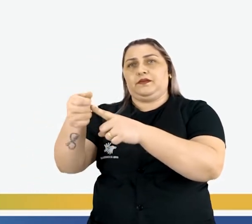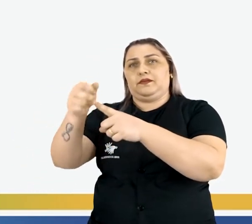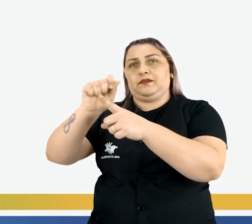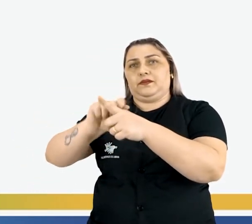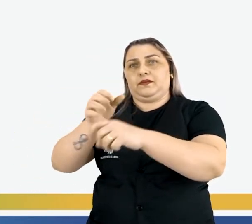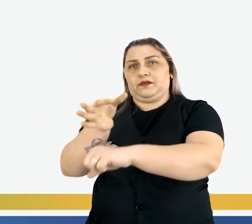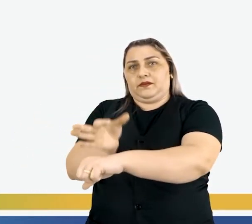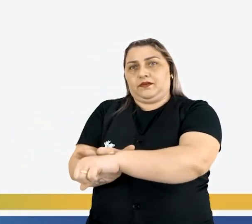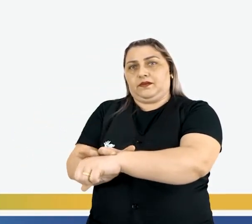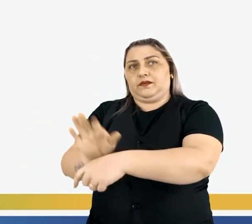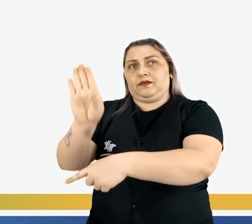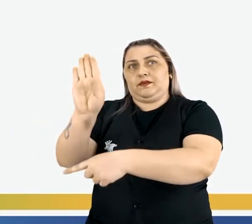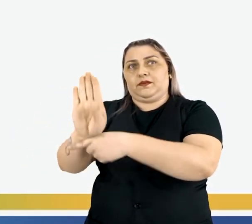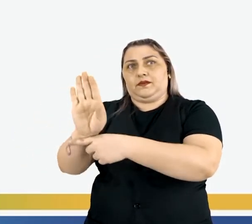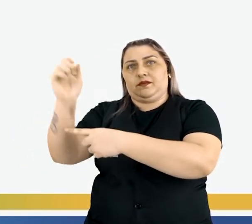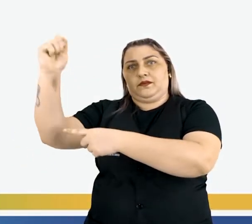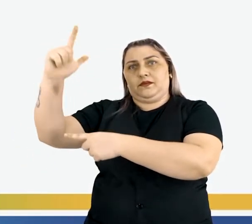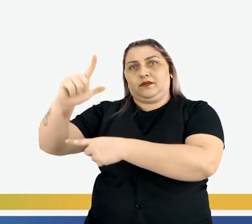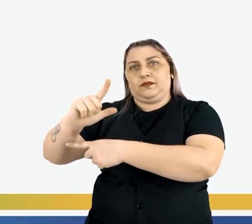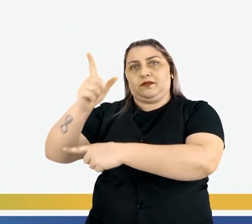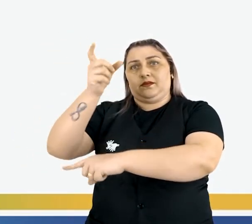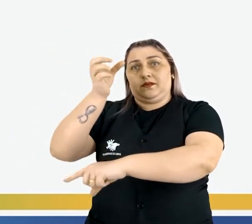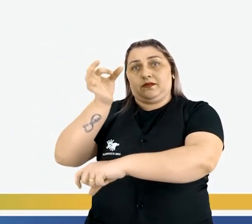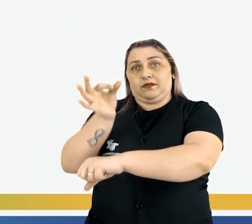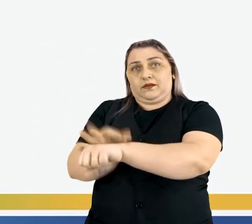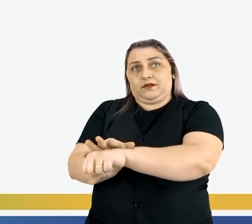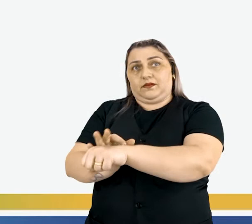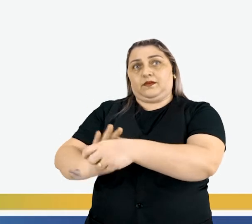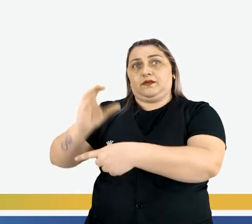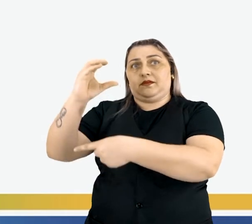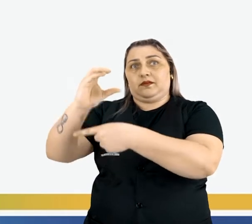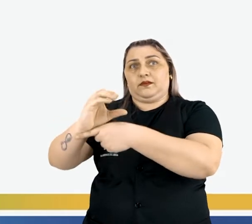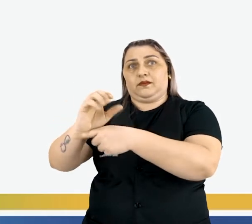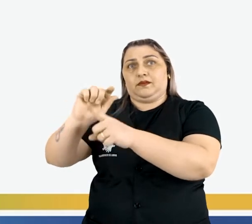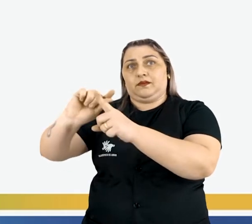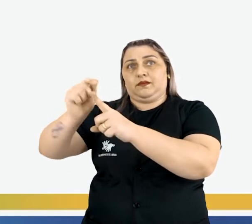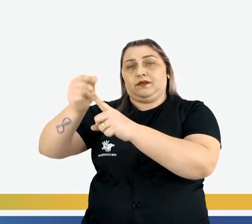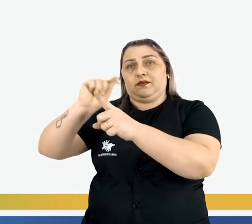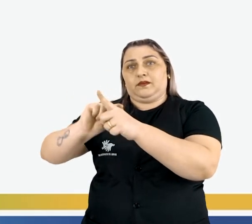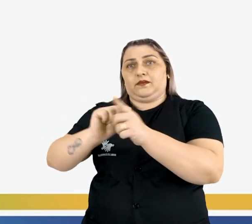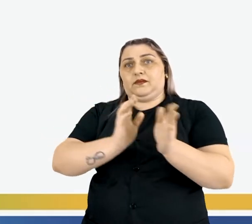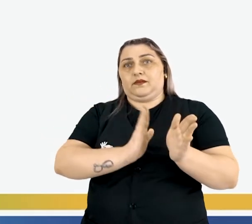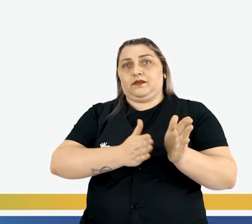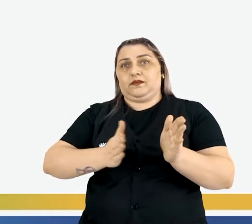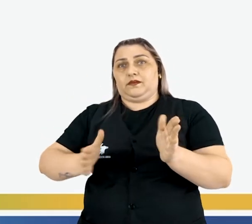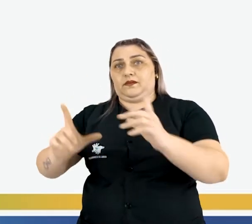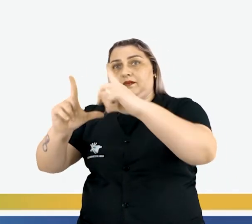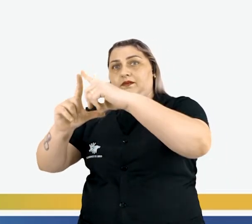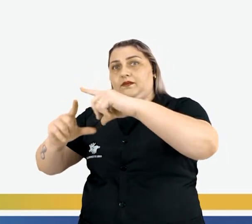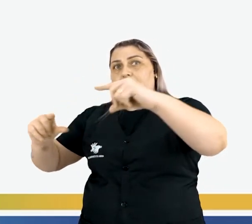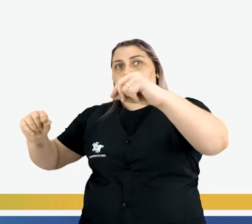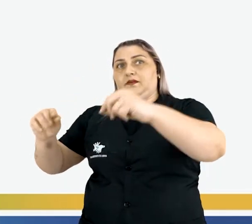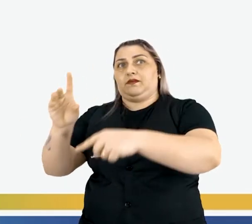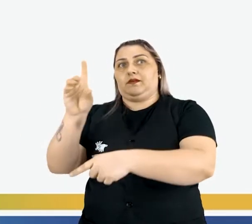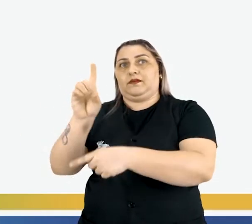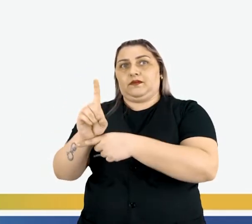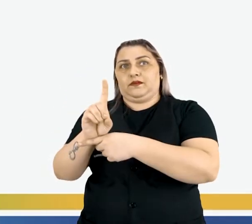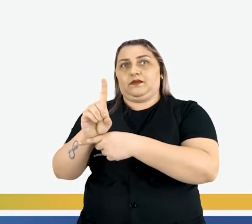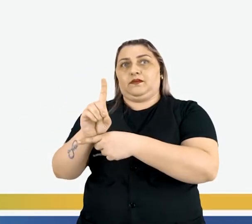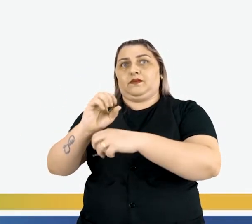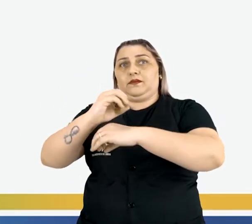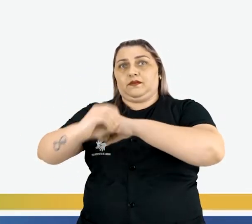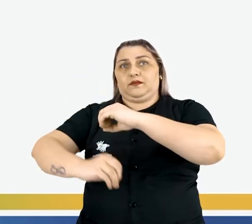e relógio; letra B, sol e relógio; letra C, calendário e fases da lua; letra